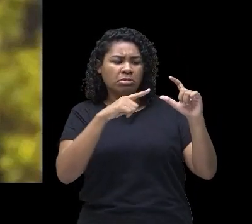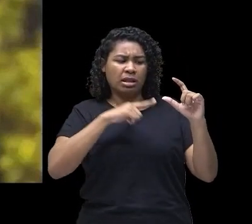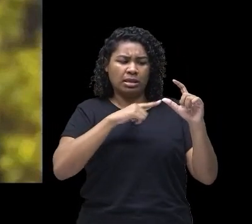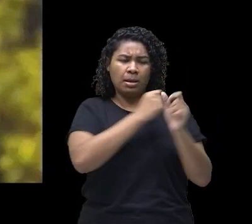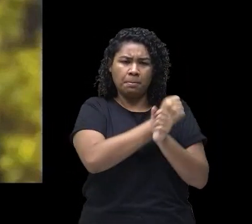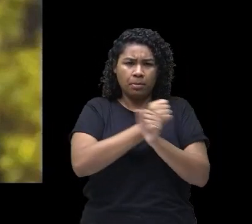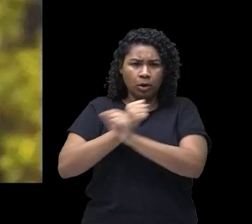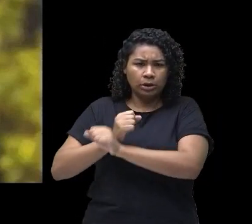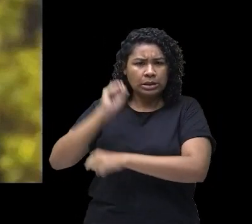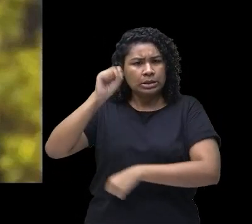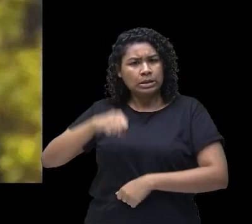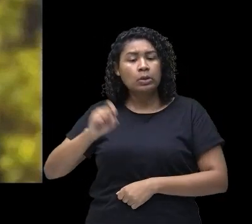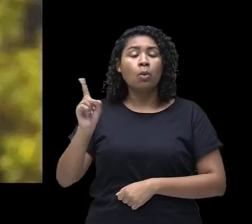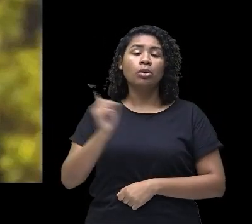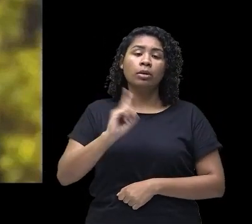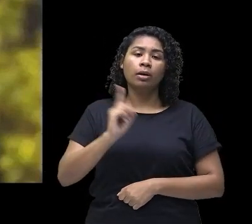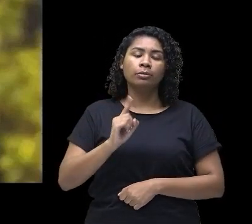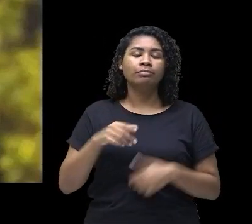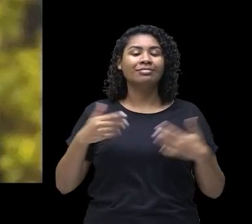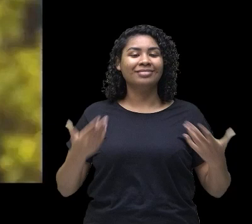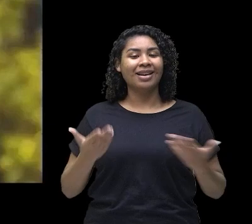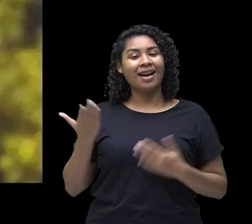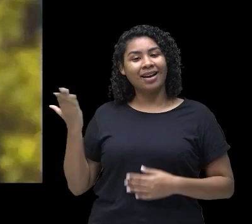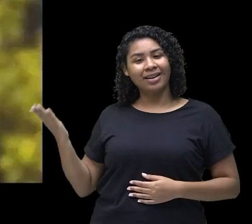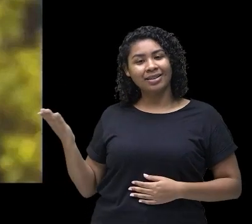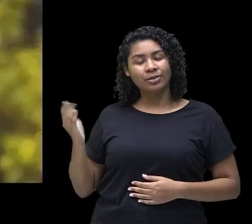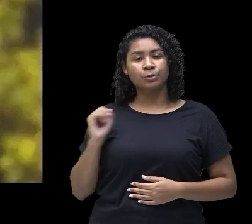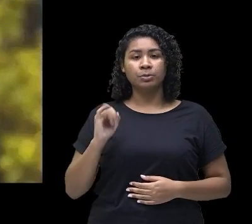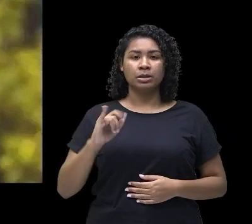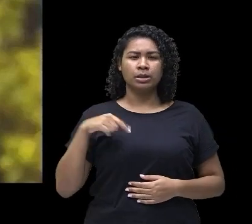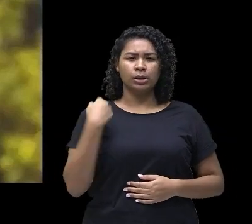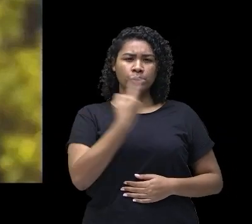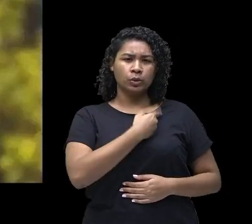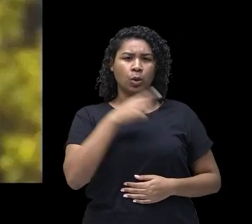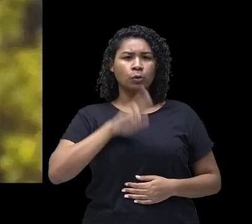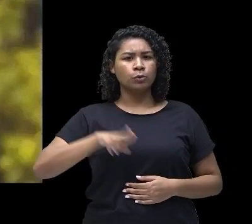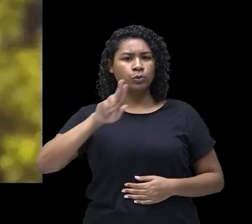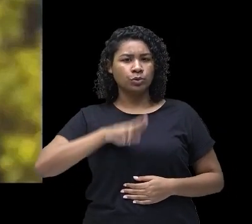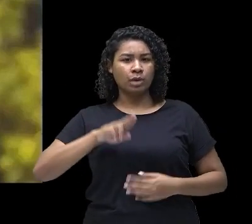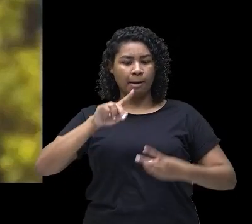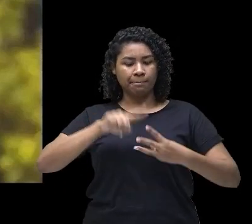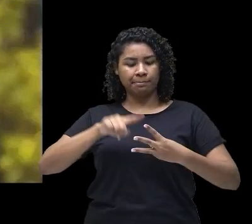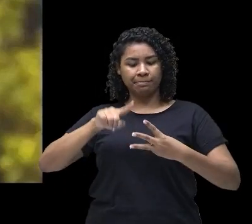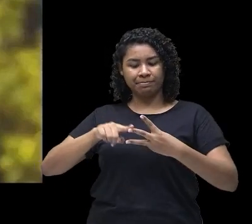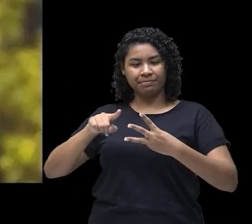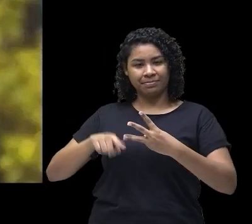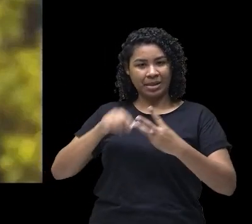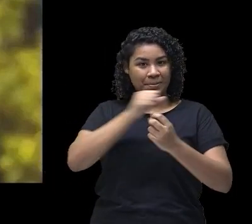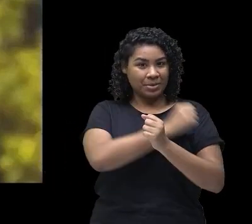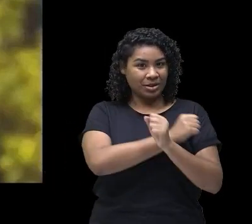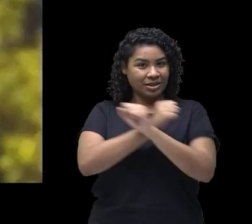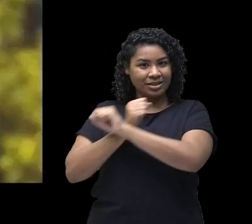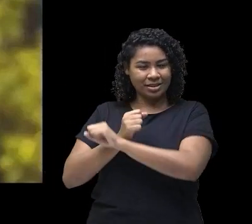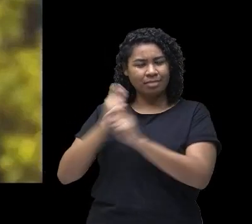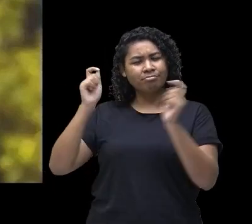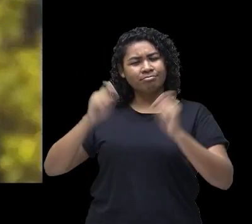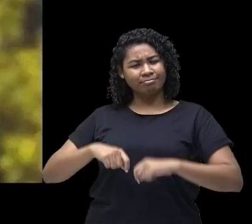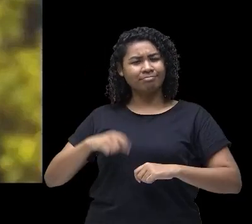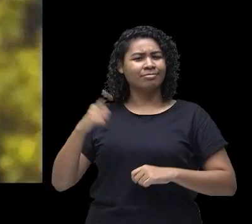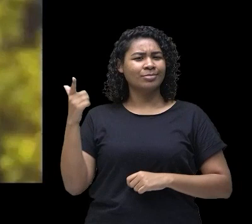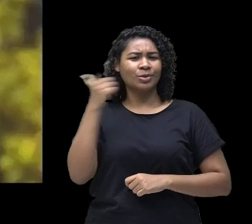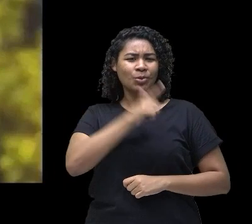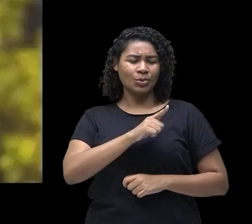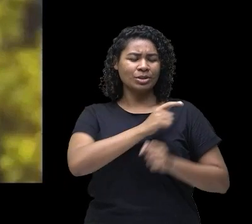proteção. Então, é isso. Utilizando essas 3 formas de proteção, nós conseguimos estar